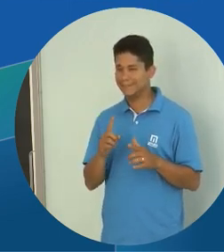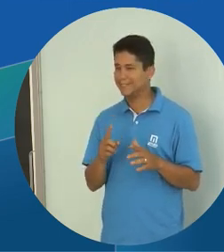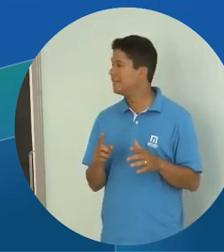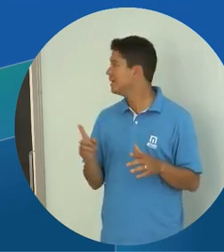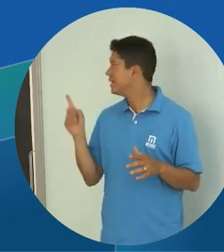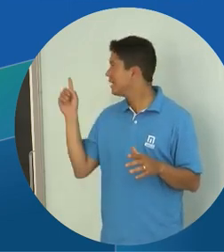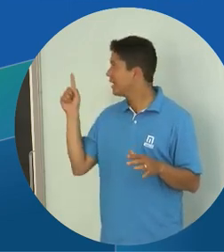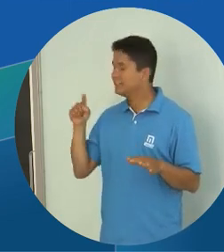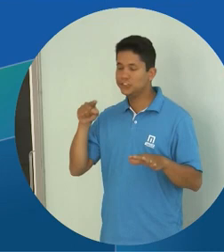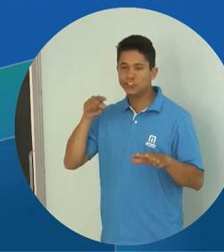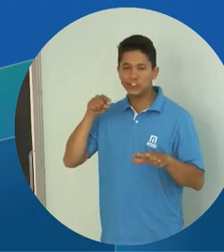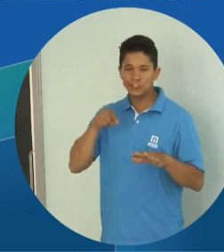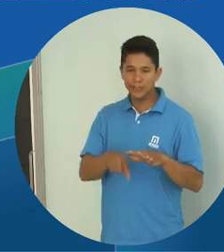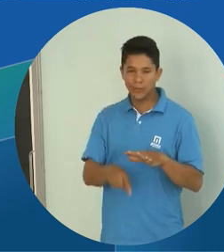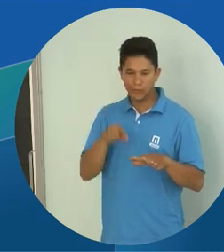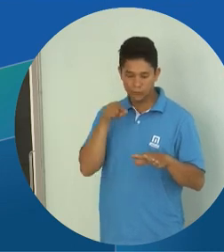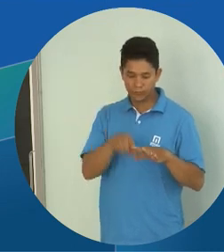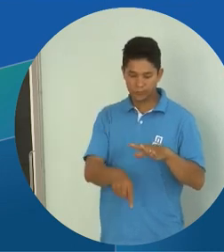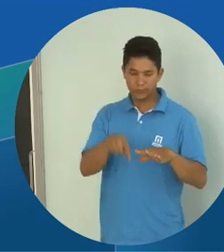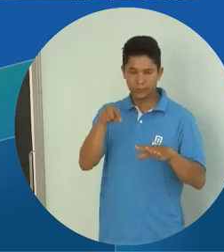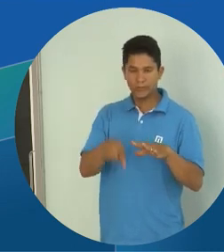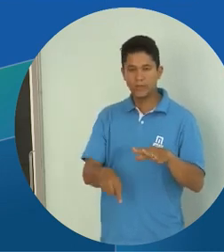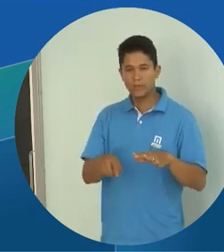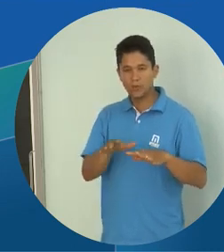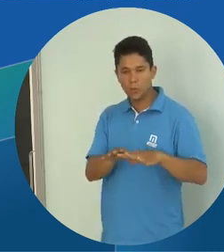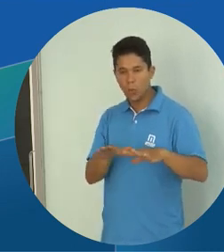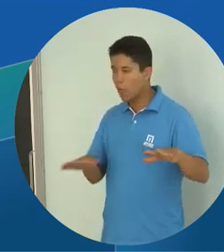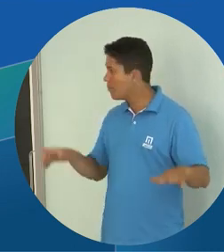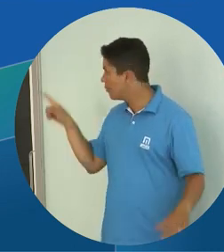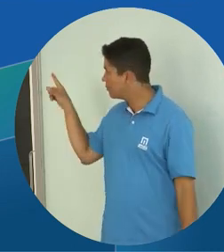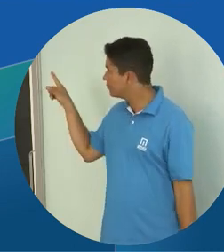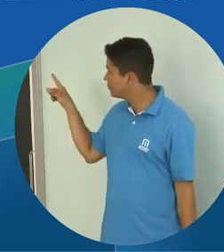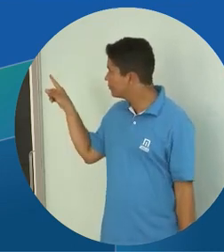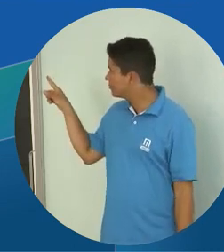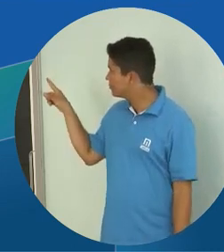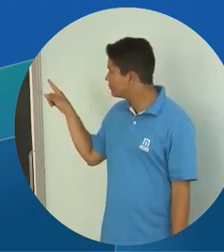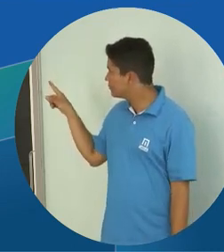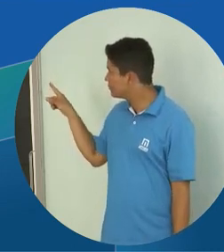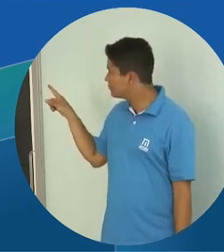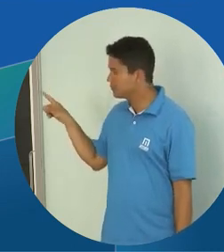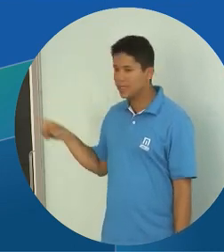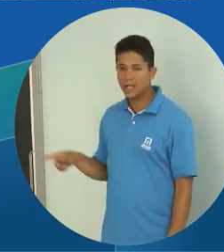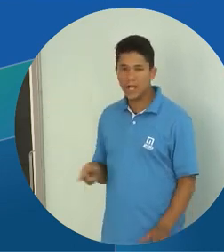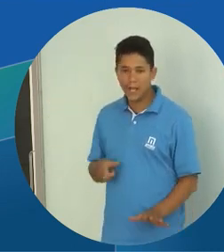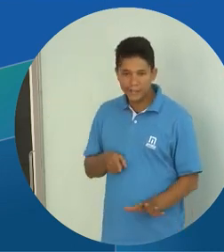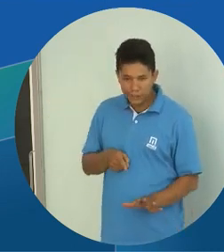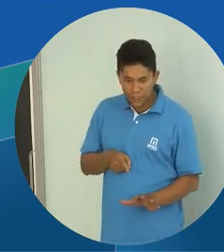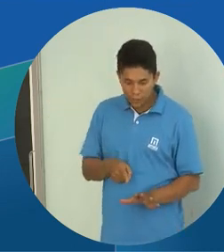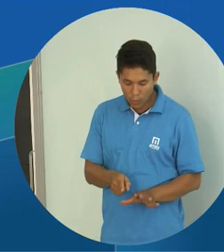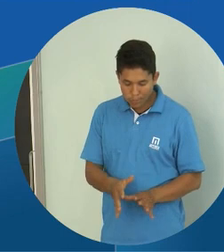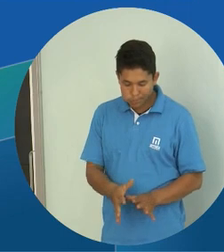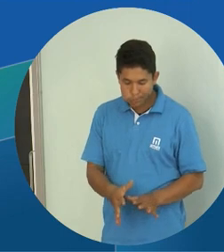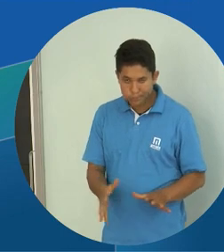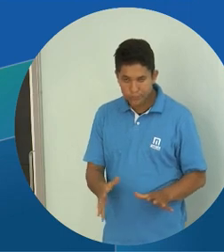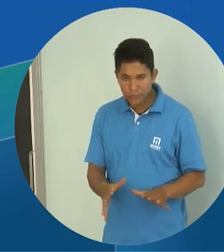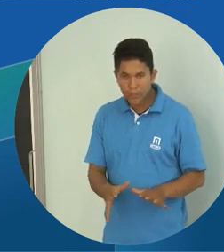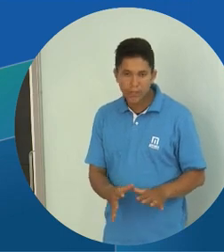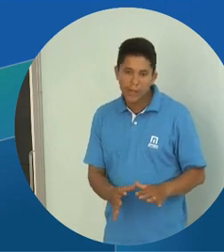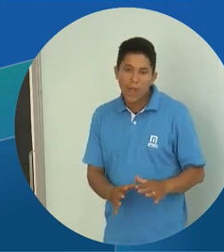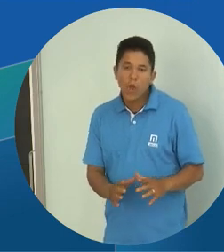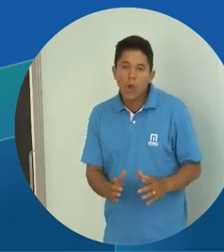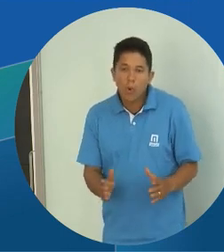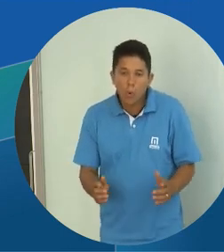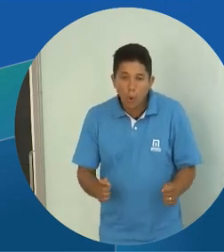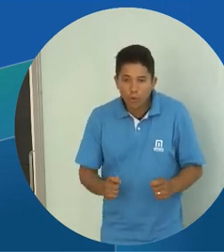corpo dessas placas. Nós injetamos um material expansivo, né, controladamente, né,